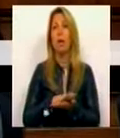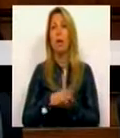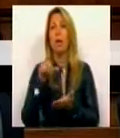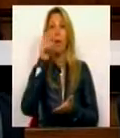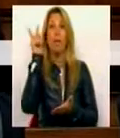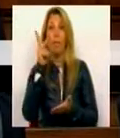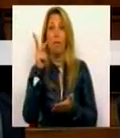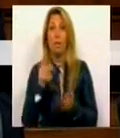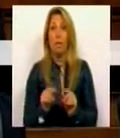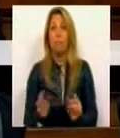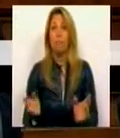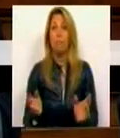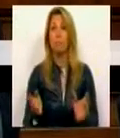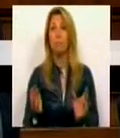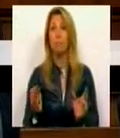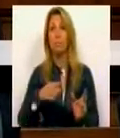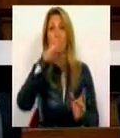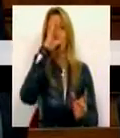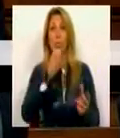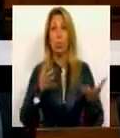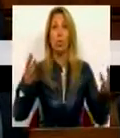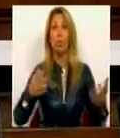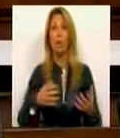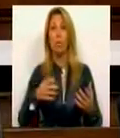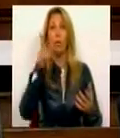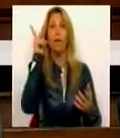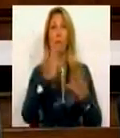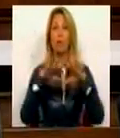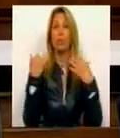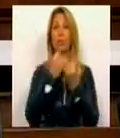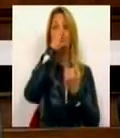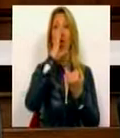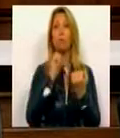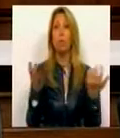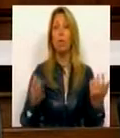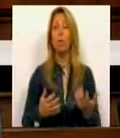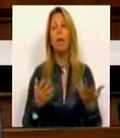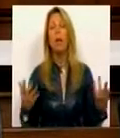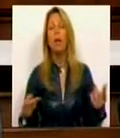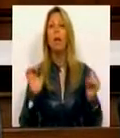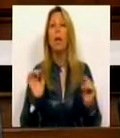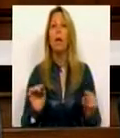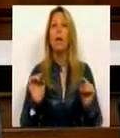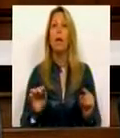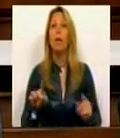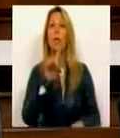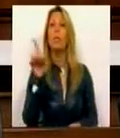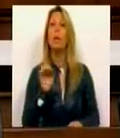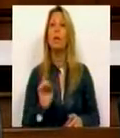vida concreta do Estado, da vida, no fundo, da vida social do Estado. E, portanto, esta é uma questão que